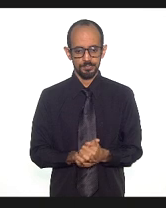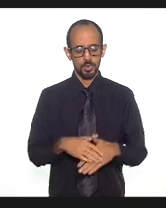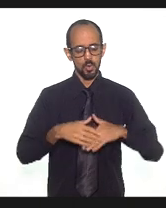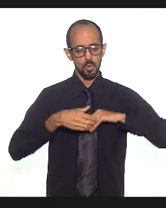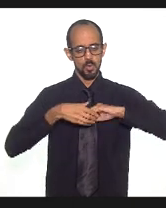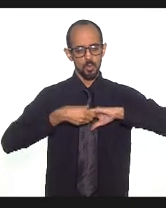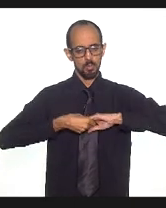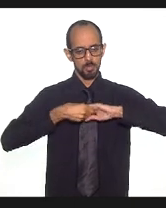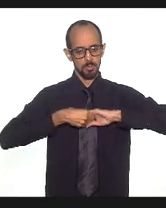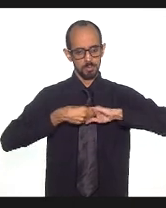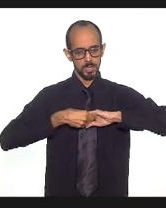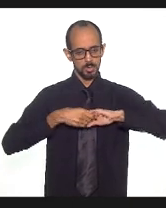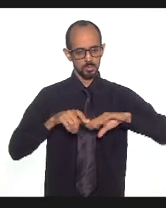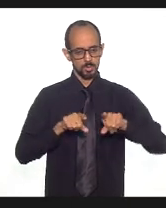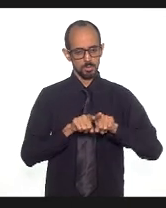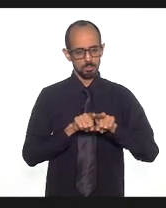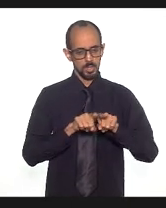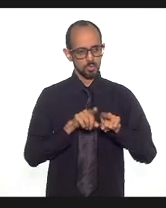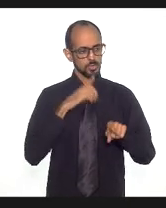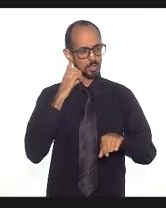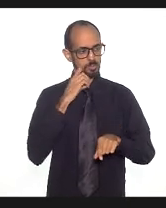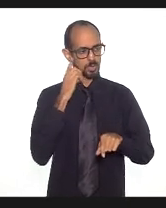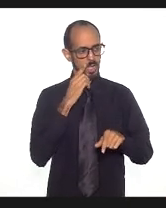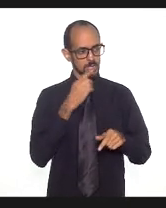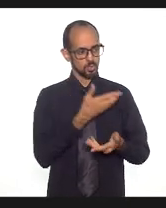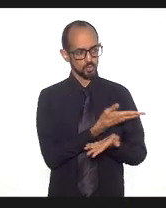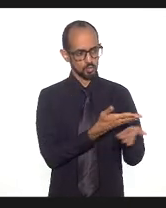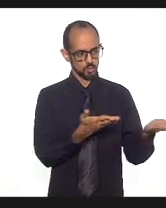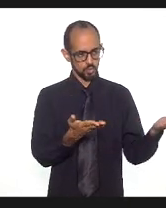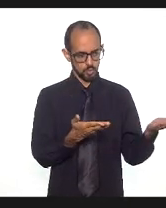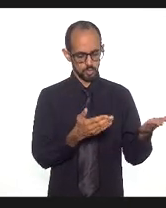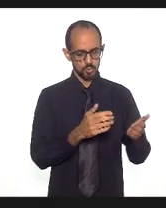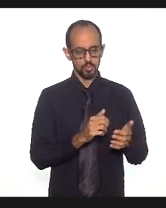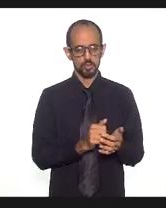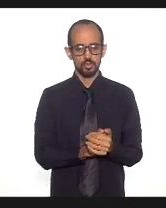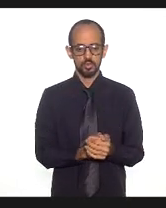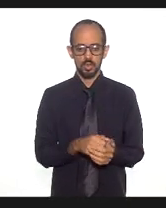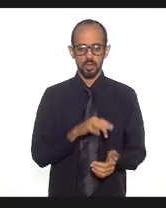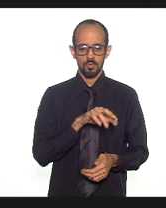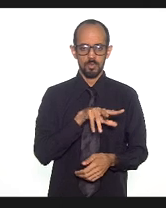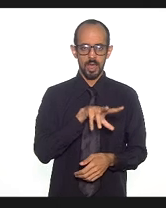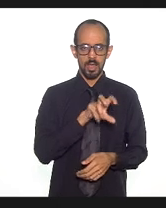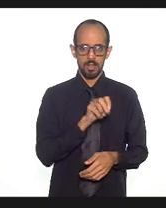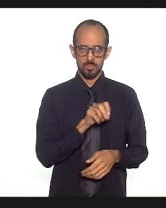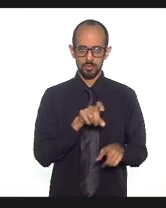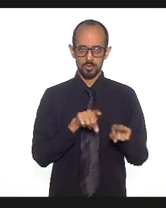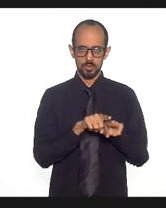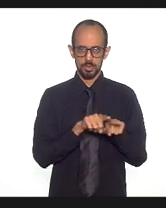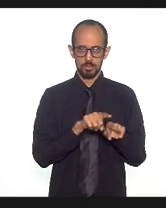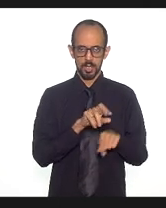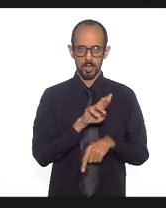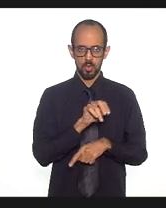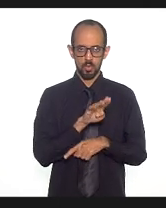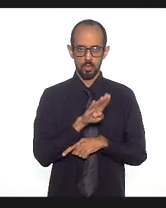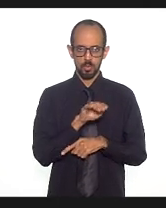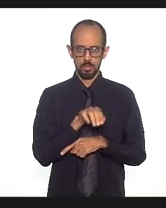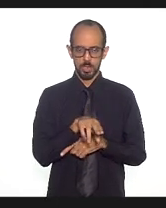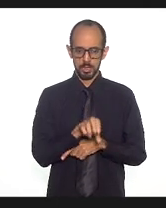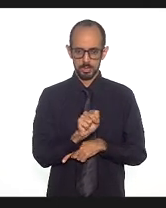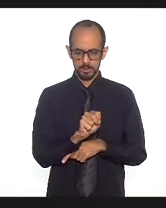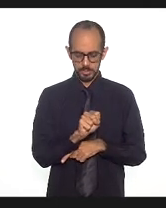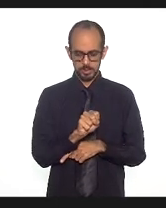Cumprimento os deputados da casa, né? Senhor, deputado Flávio Serafini, deputado Rubens Bontempo,